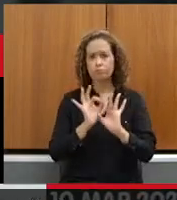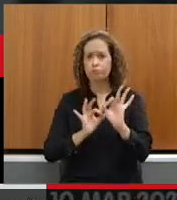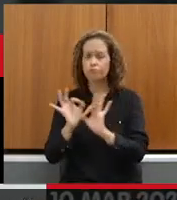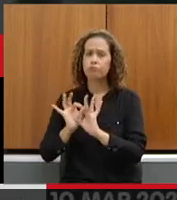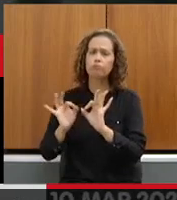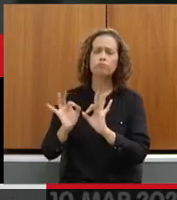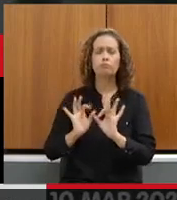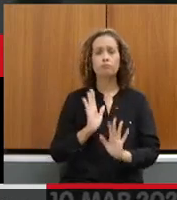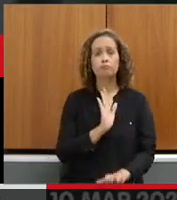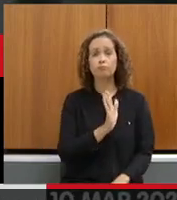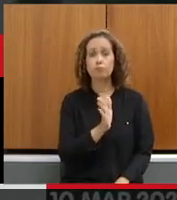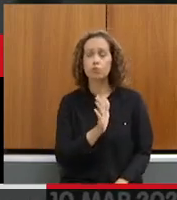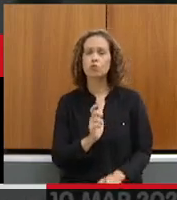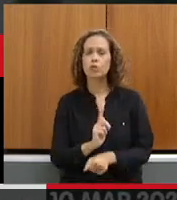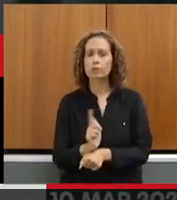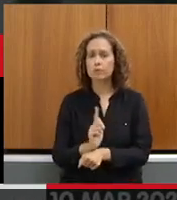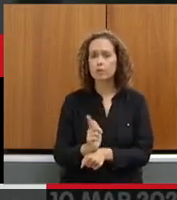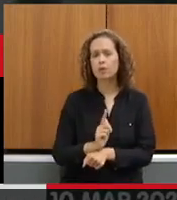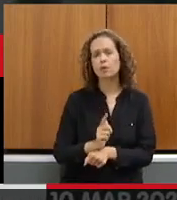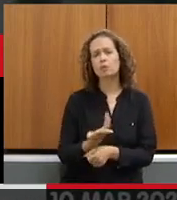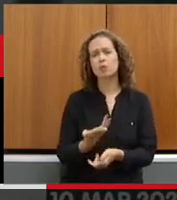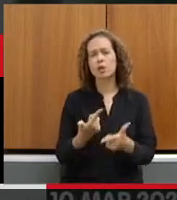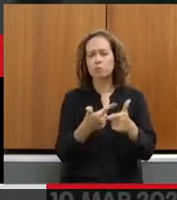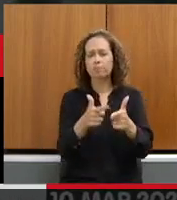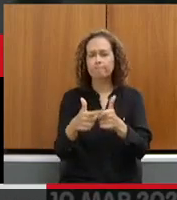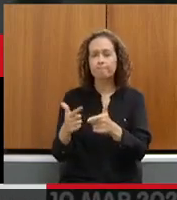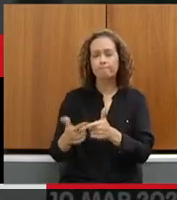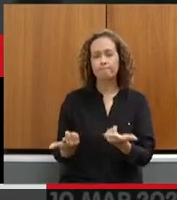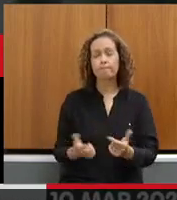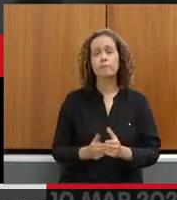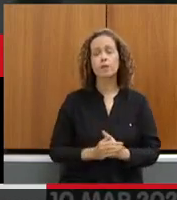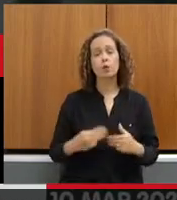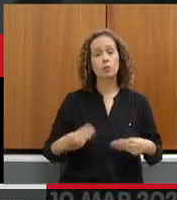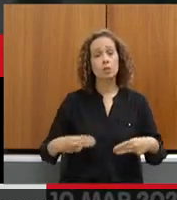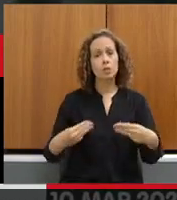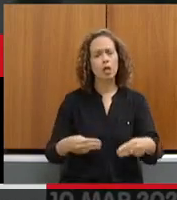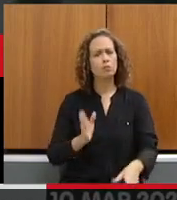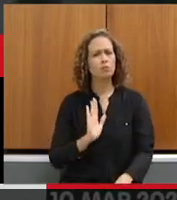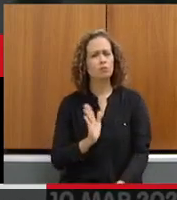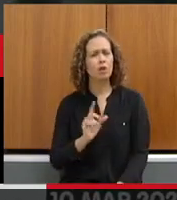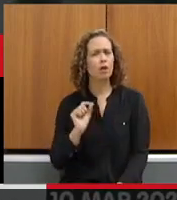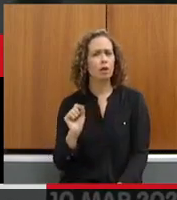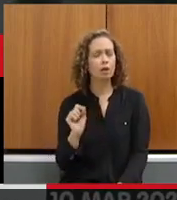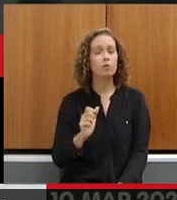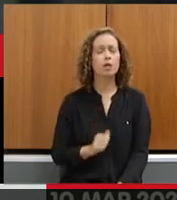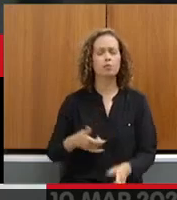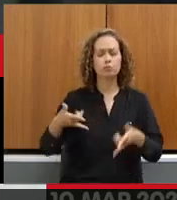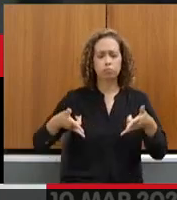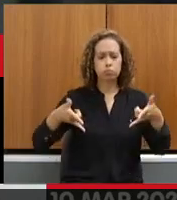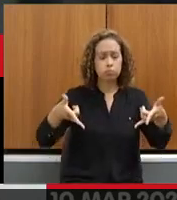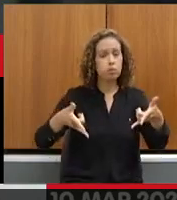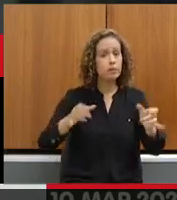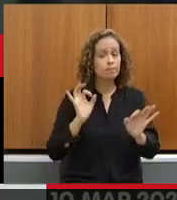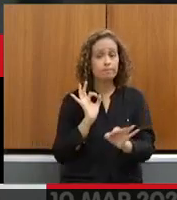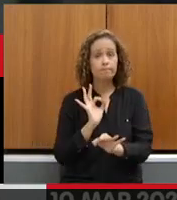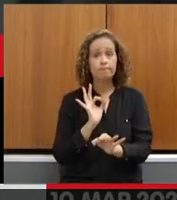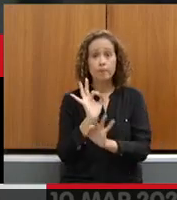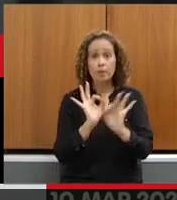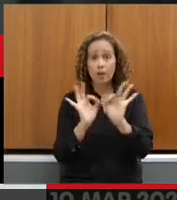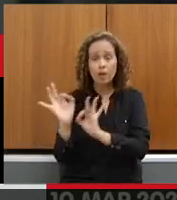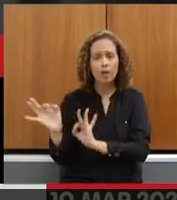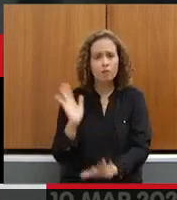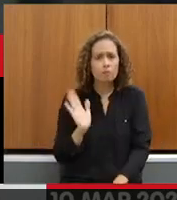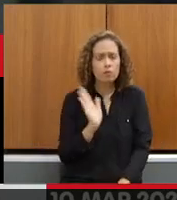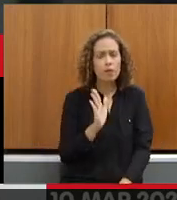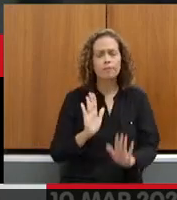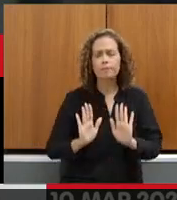aprovisionadas na gestão da crise é o ministério ele o ideal é que ele habilite o máximo de leito mas o jeito que